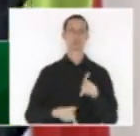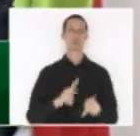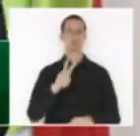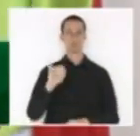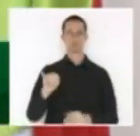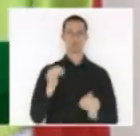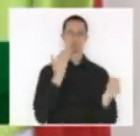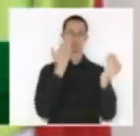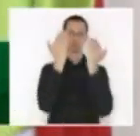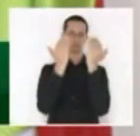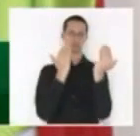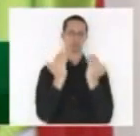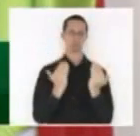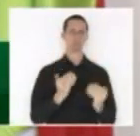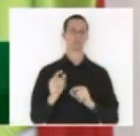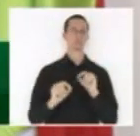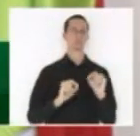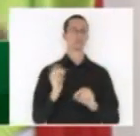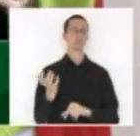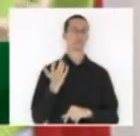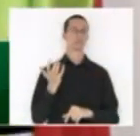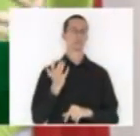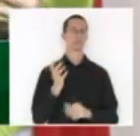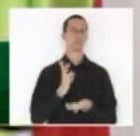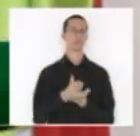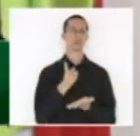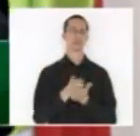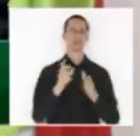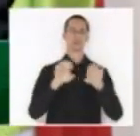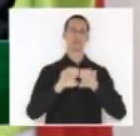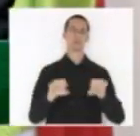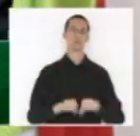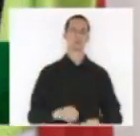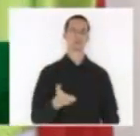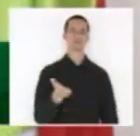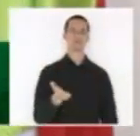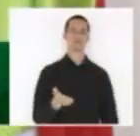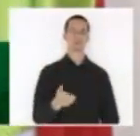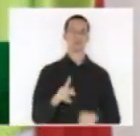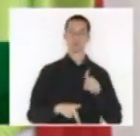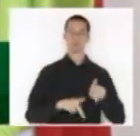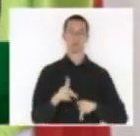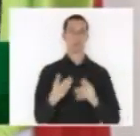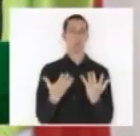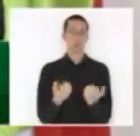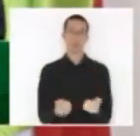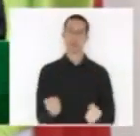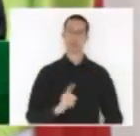quem quer manter essa estrutura que o povo não aceita, o povo que exige